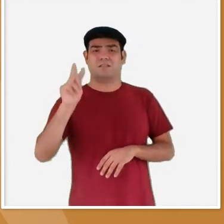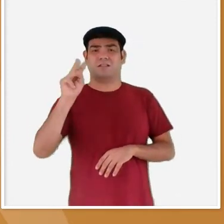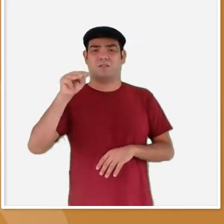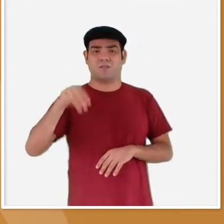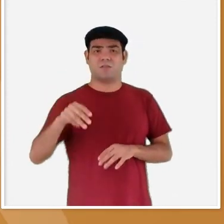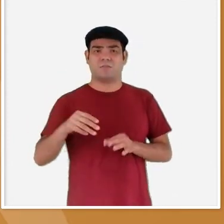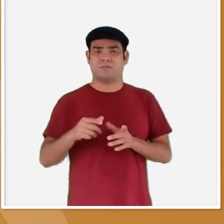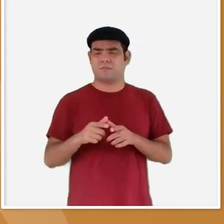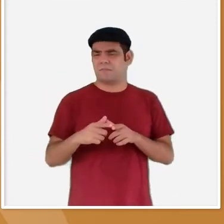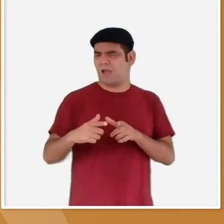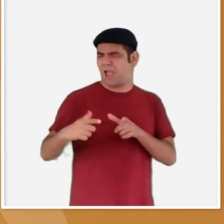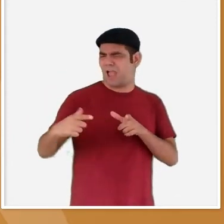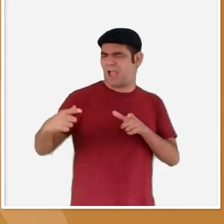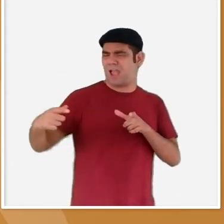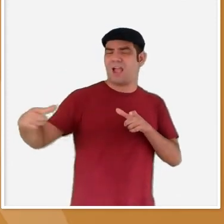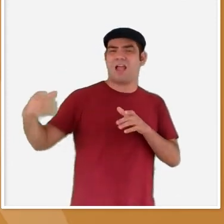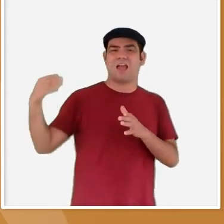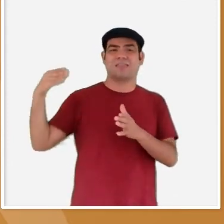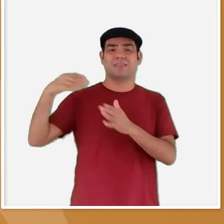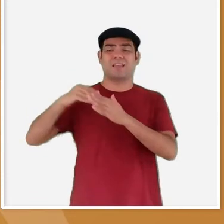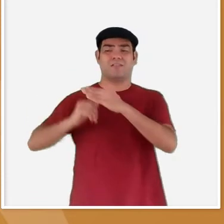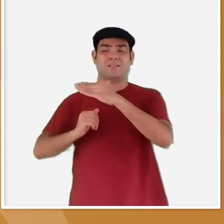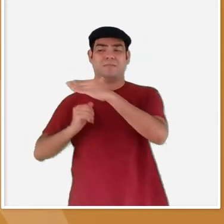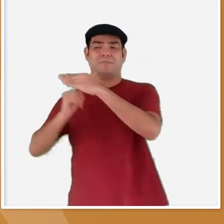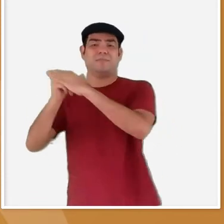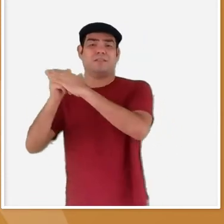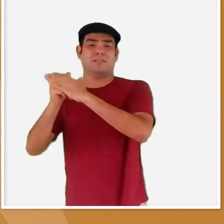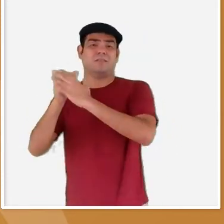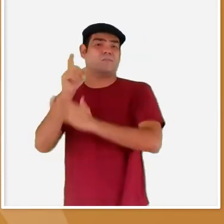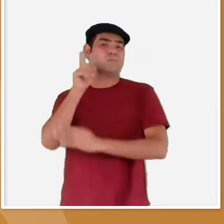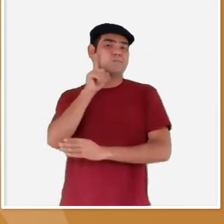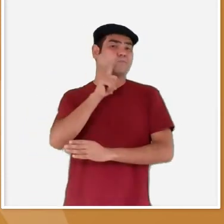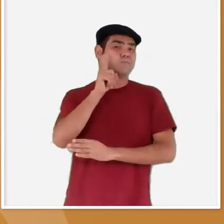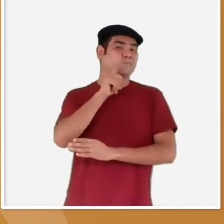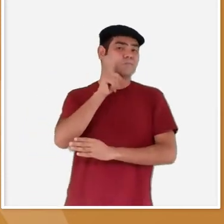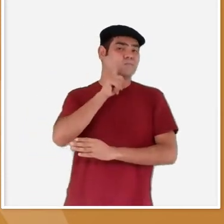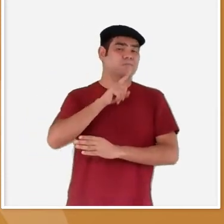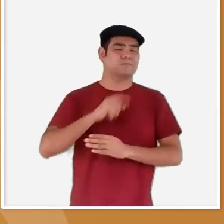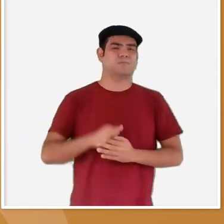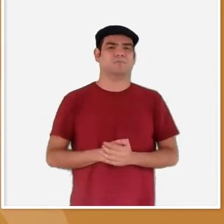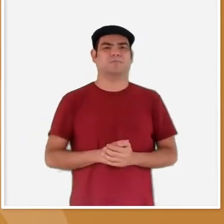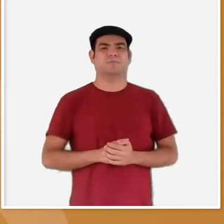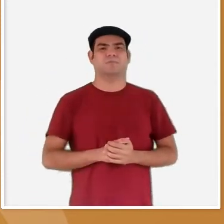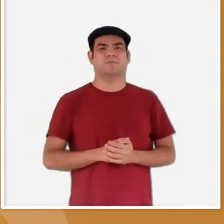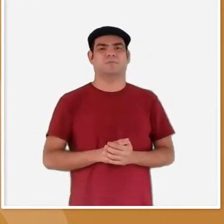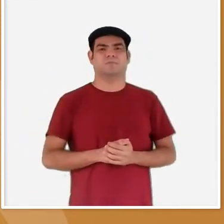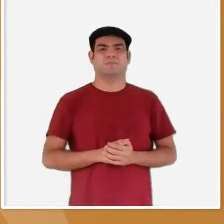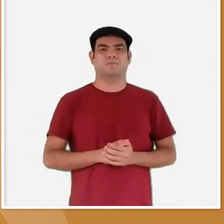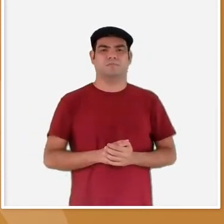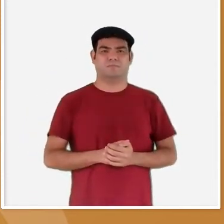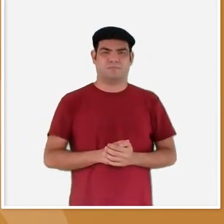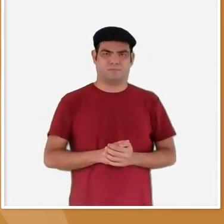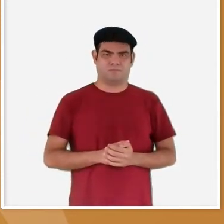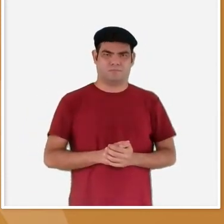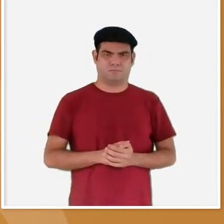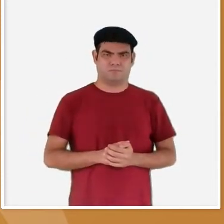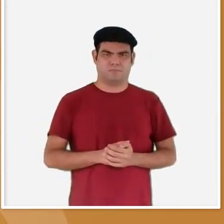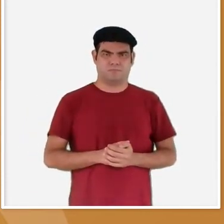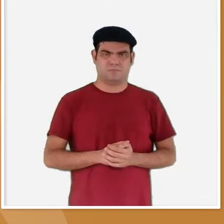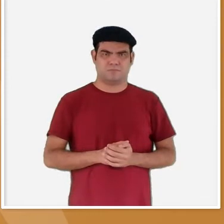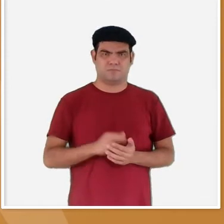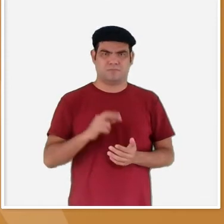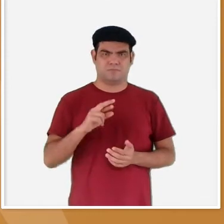vai até o limite com os Estados Unidos, tá? O Rio Grande, ele acaba sendo o principal rio